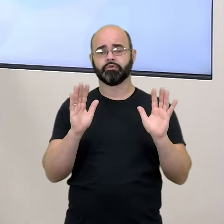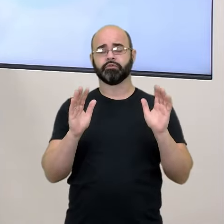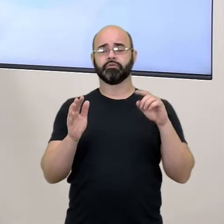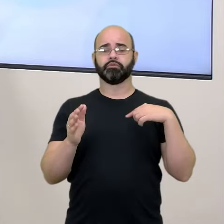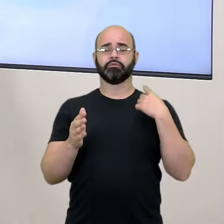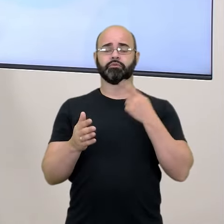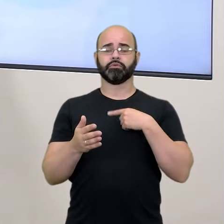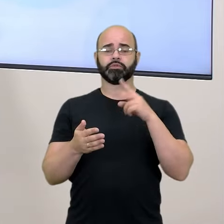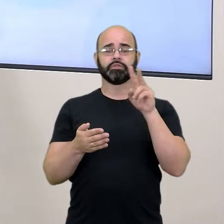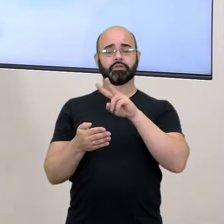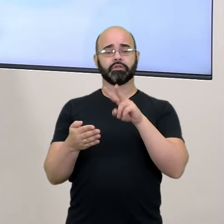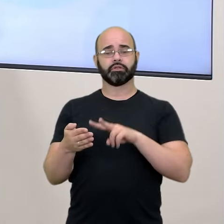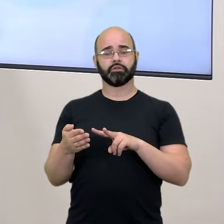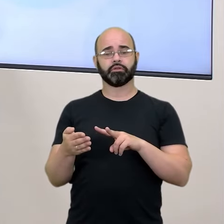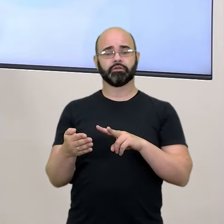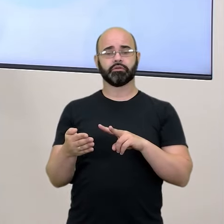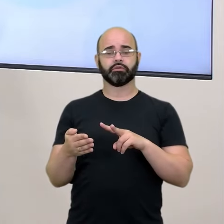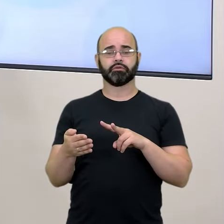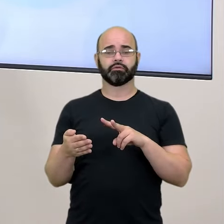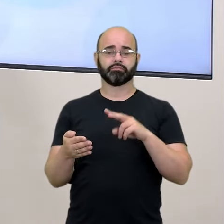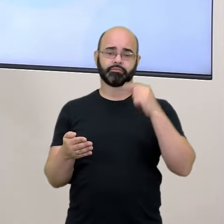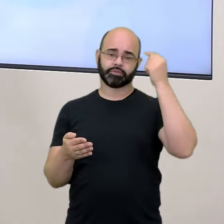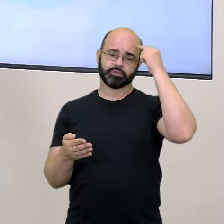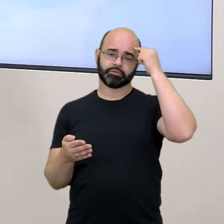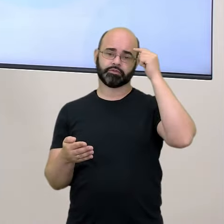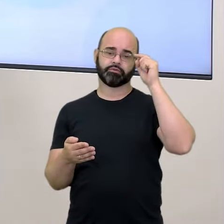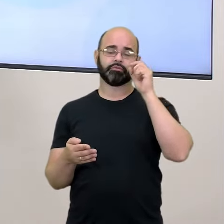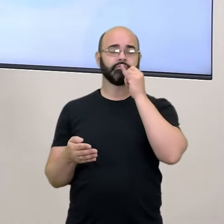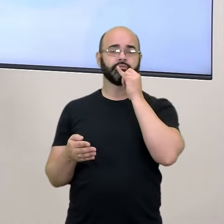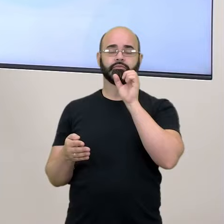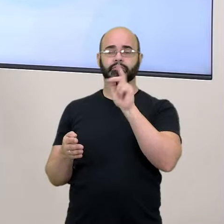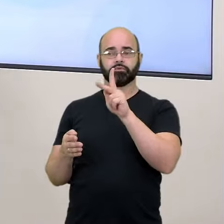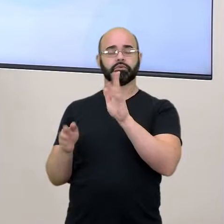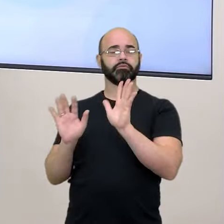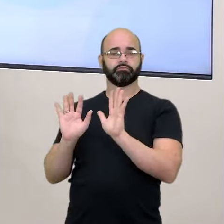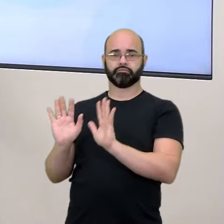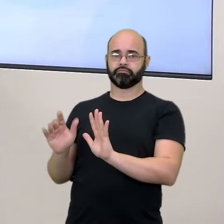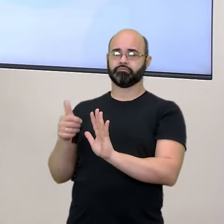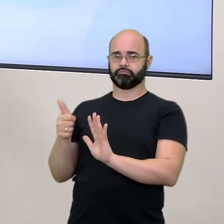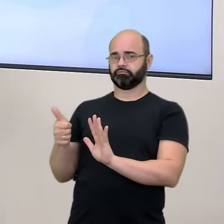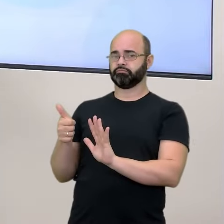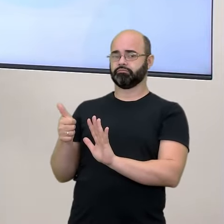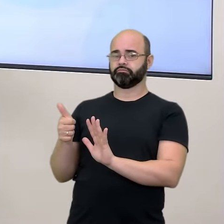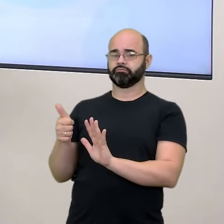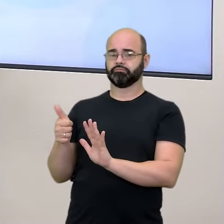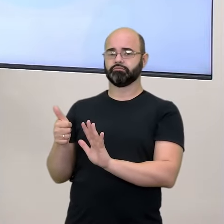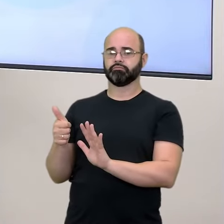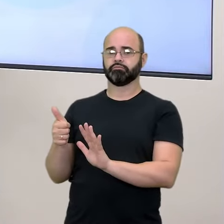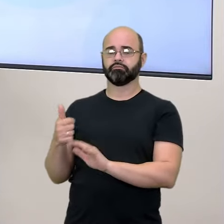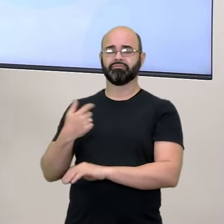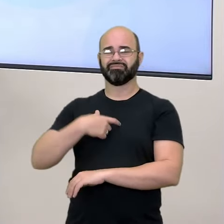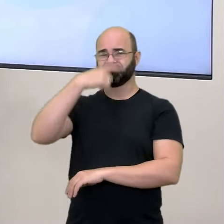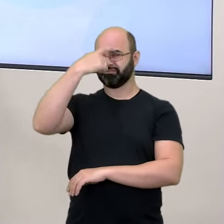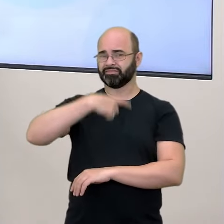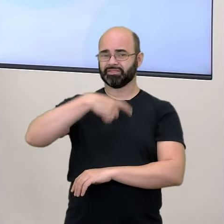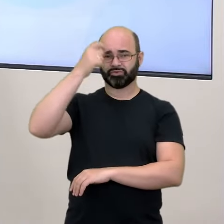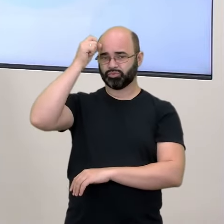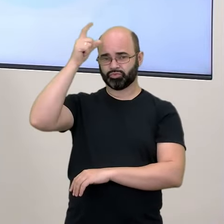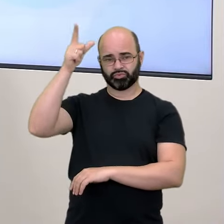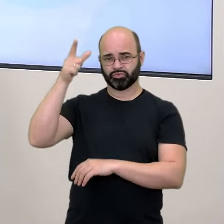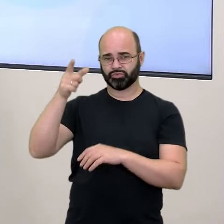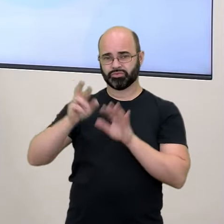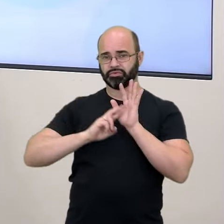leia esses livros pensando, olha, tá lá, é bacana, mas não representa a nossa cultura. E